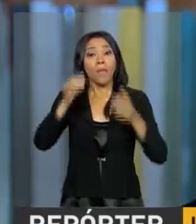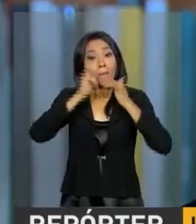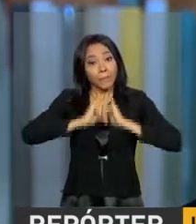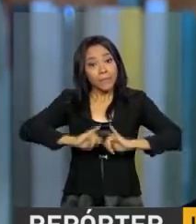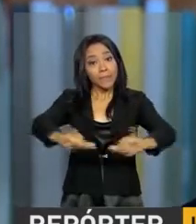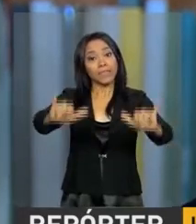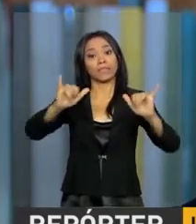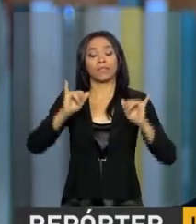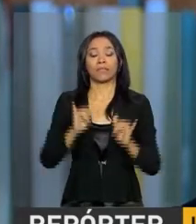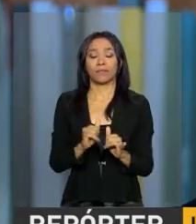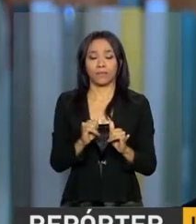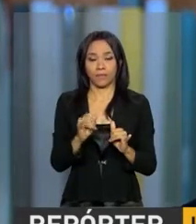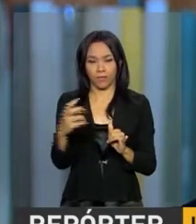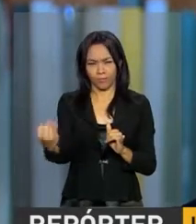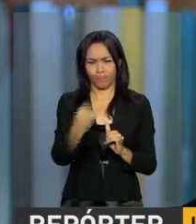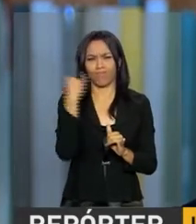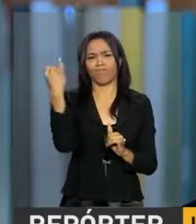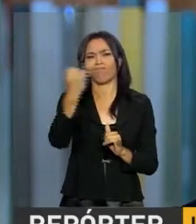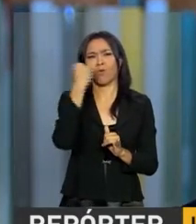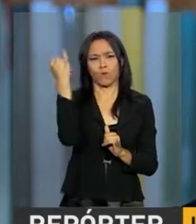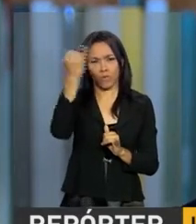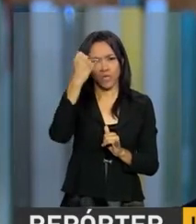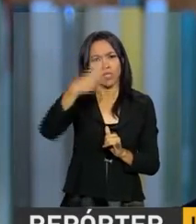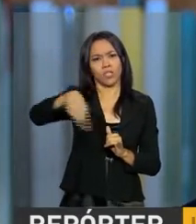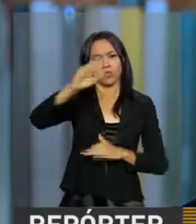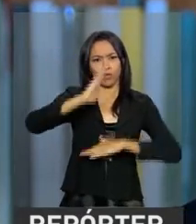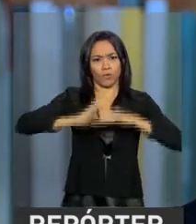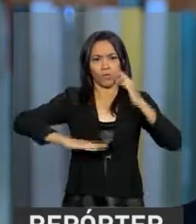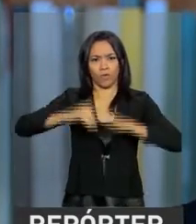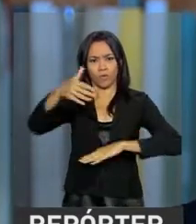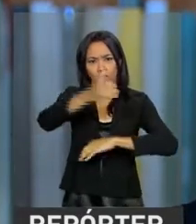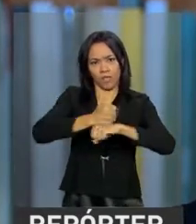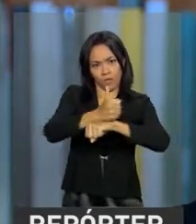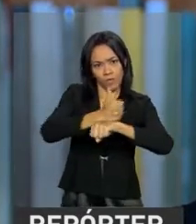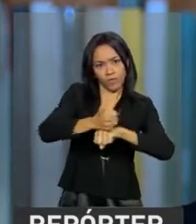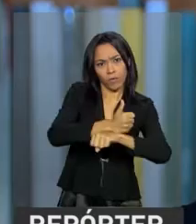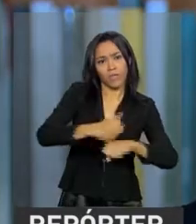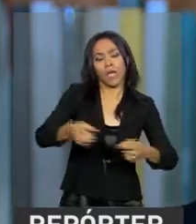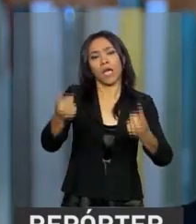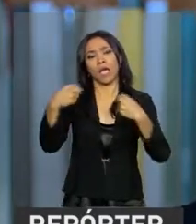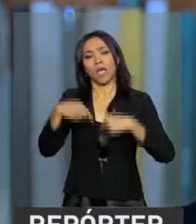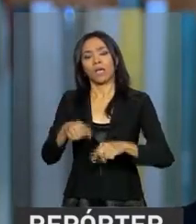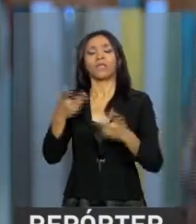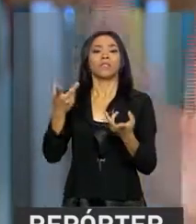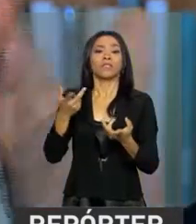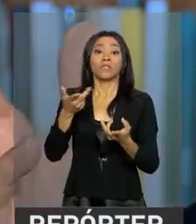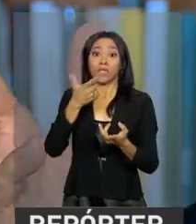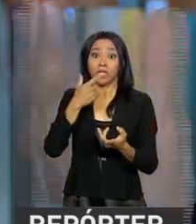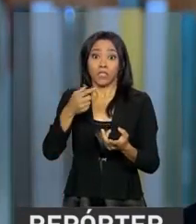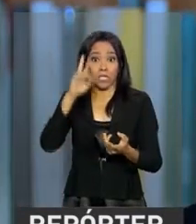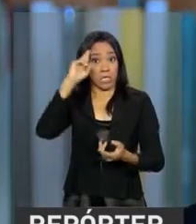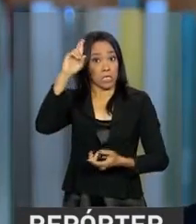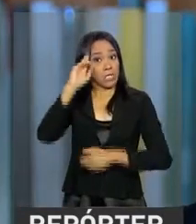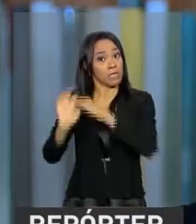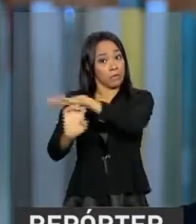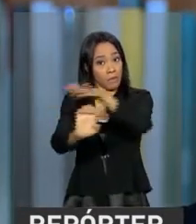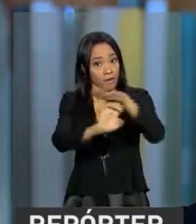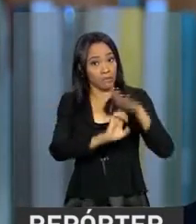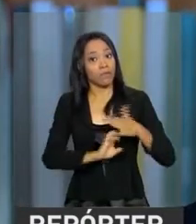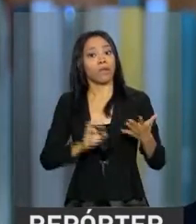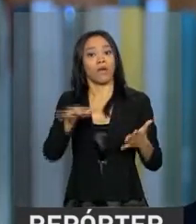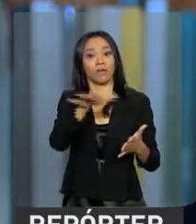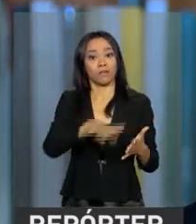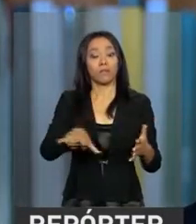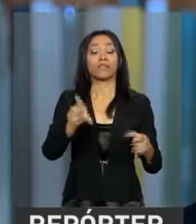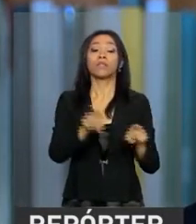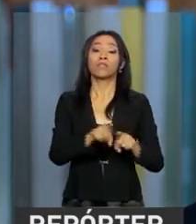importância para os agentes econômicos do brasil consumidores e investidores e te provar vários